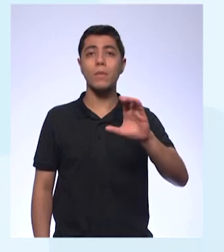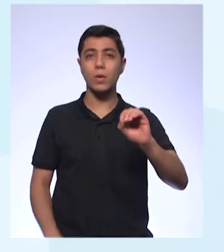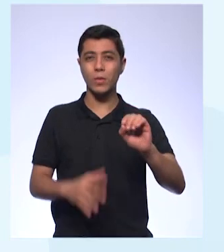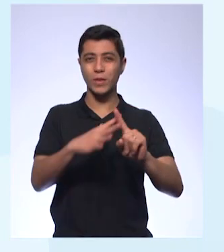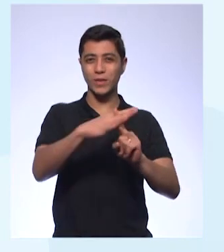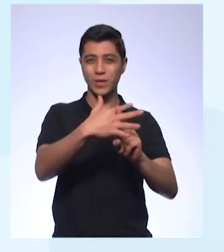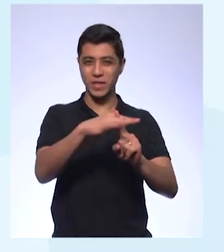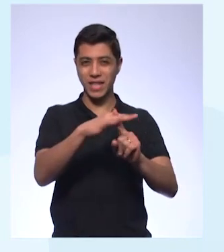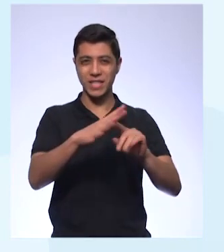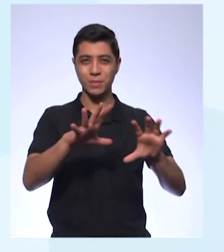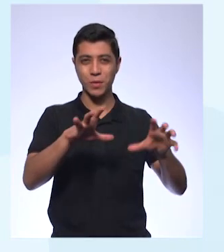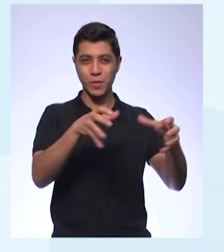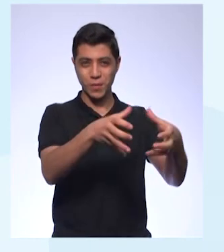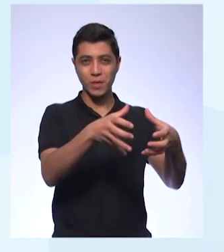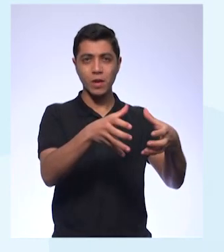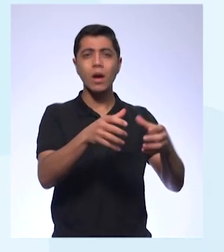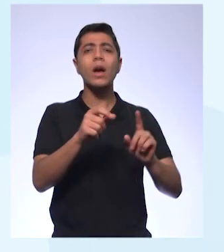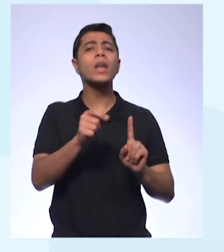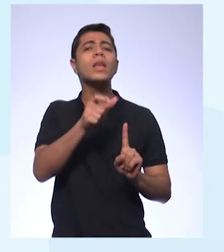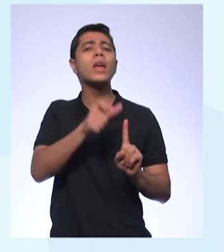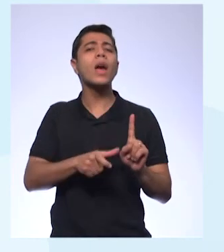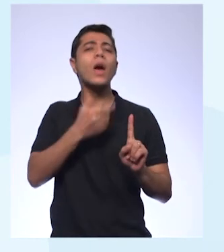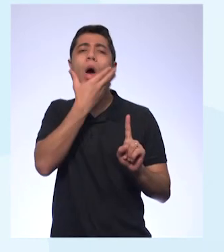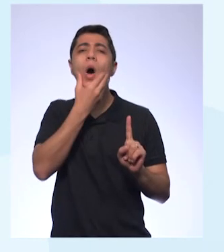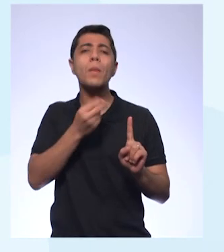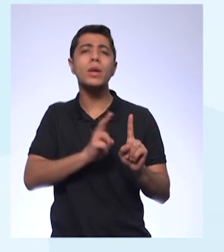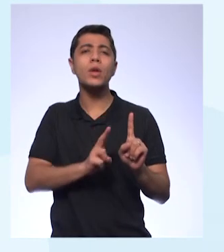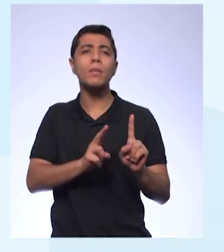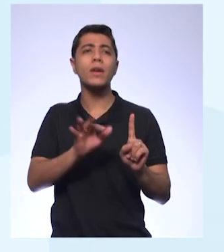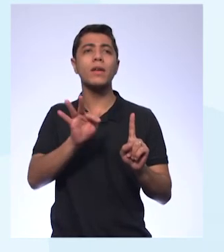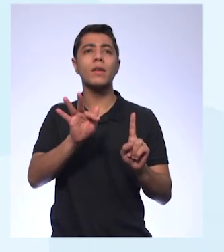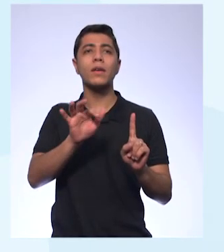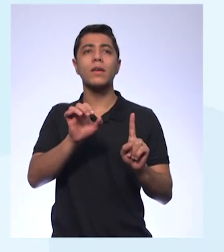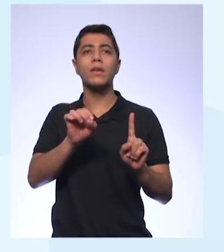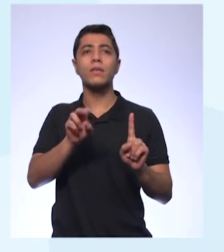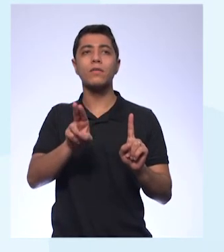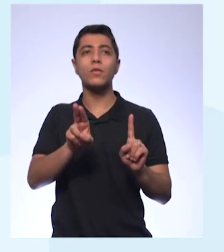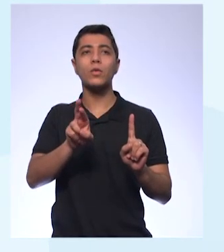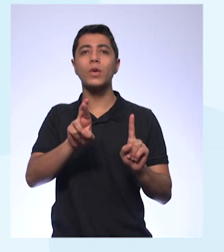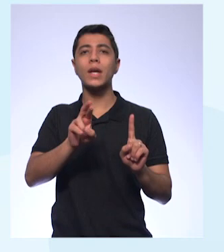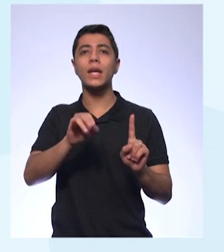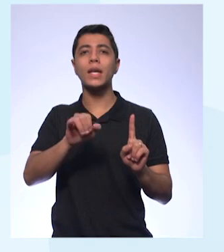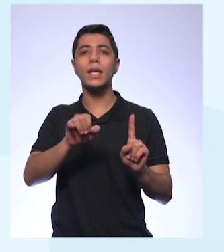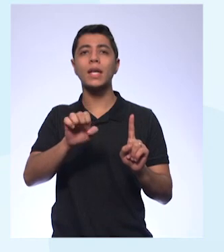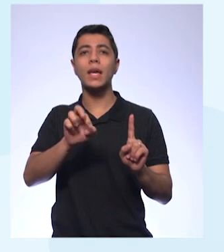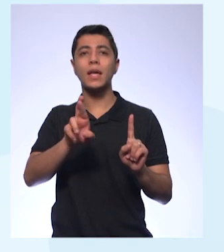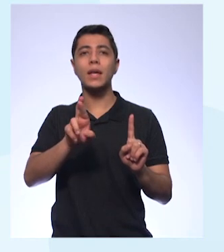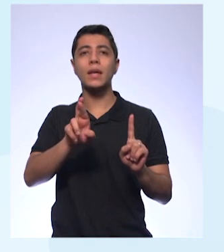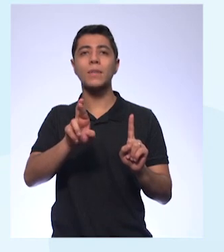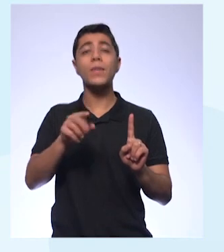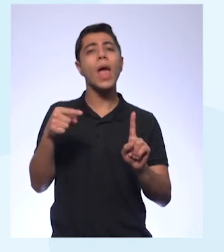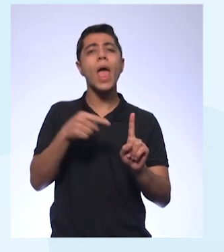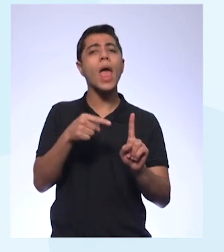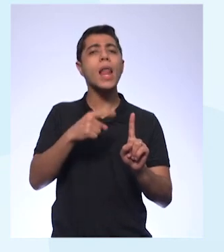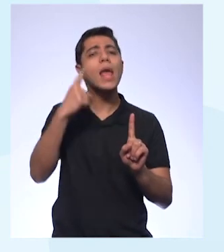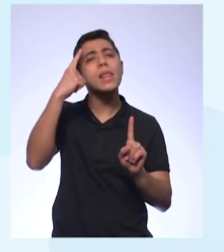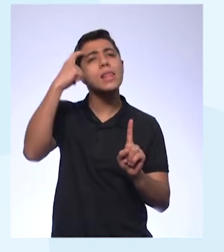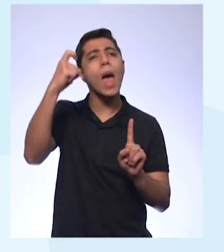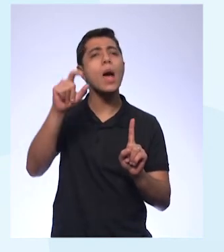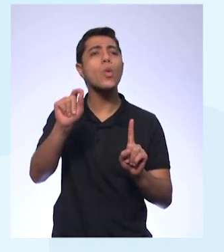Então, Charles Fourier, ele tinha a ideia dos falancérios. O que seriam os falancérios? Os falancérios